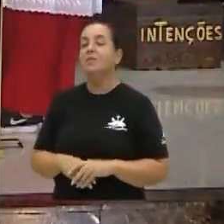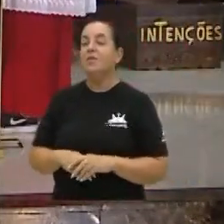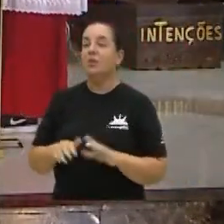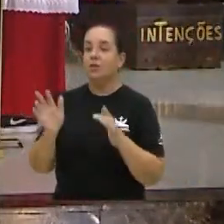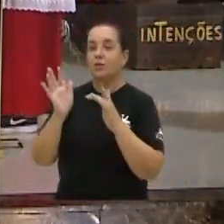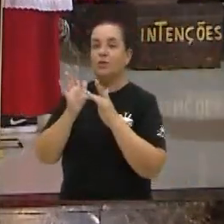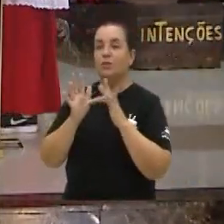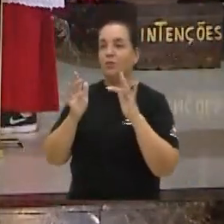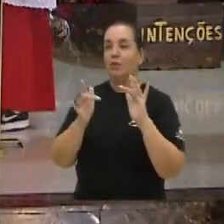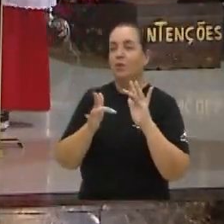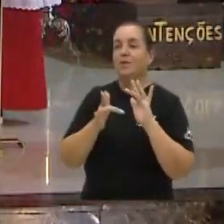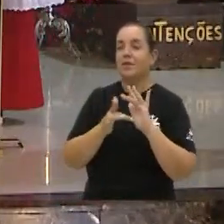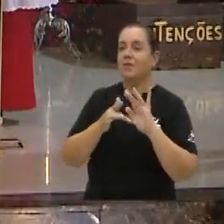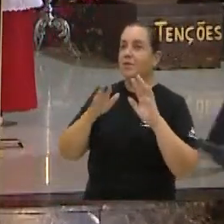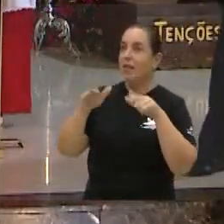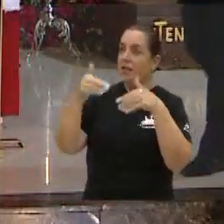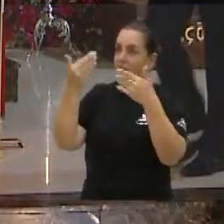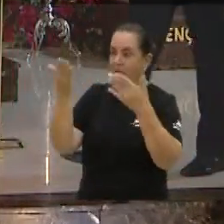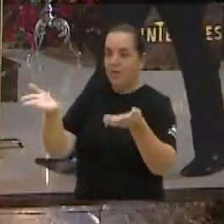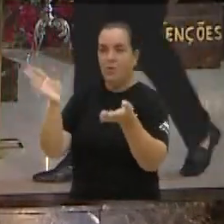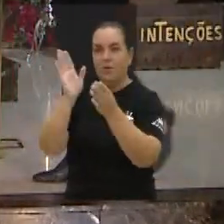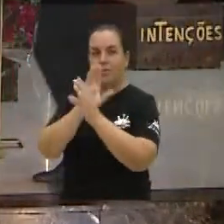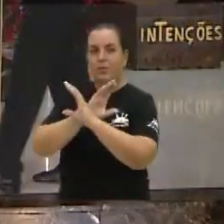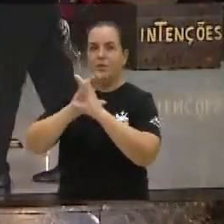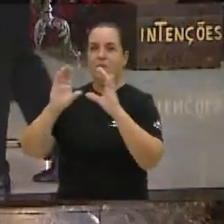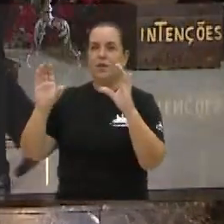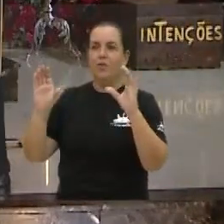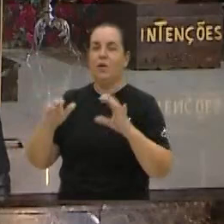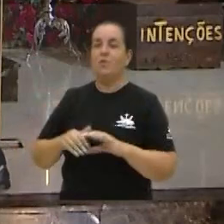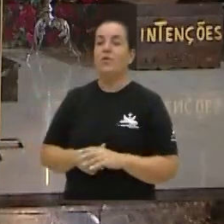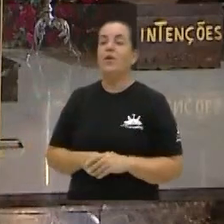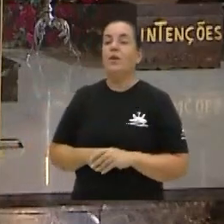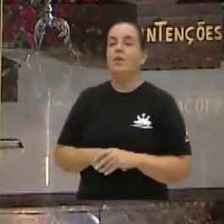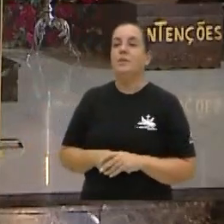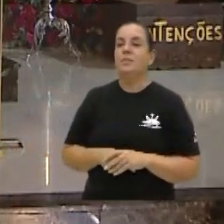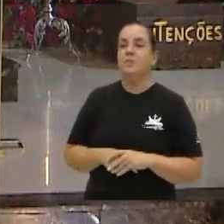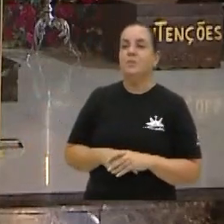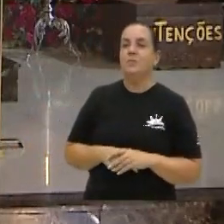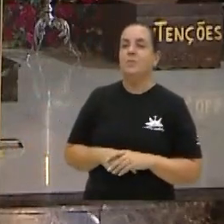vós. Jesus, eu confio em